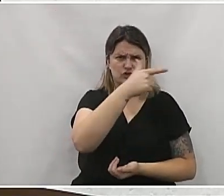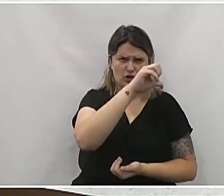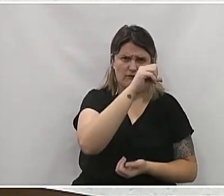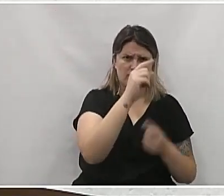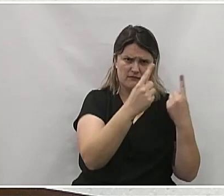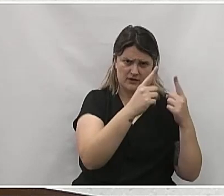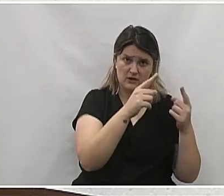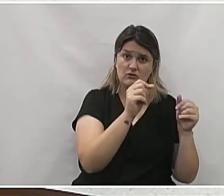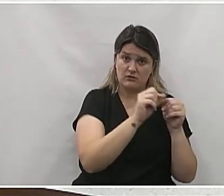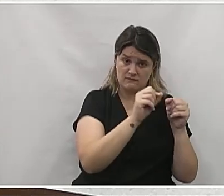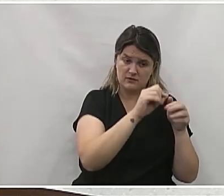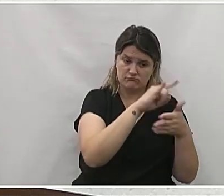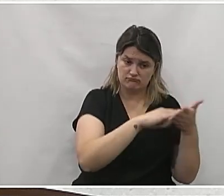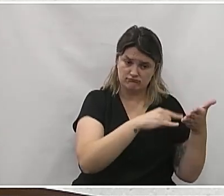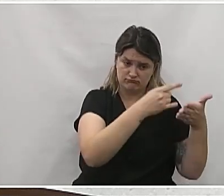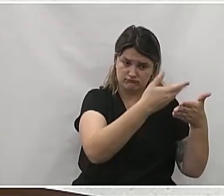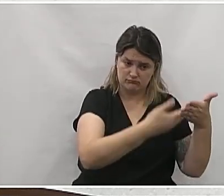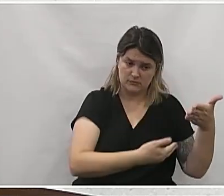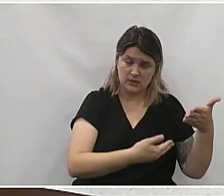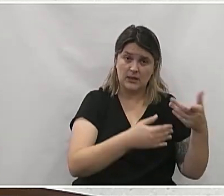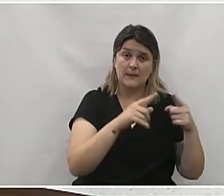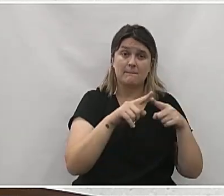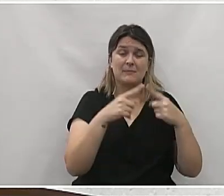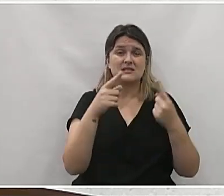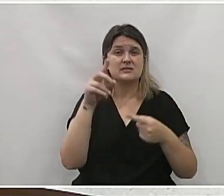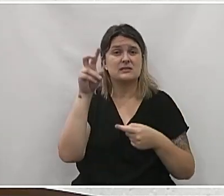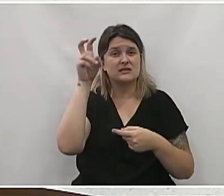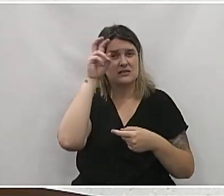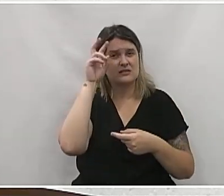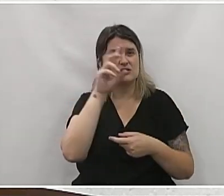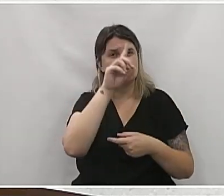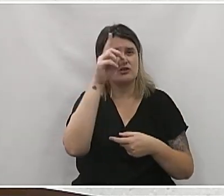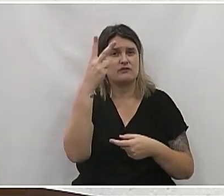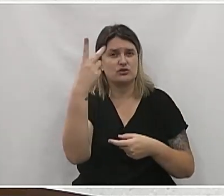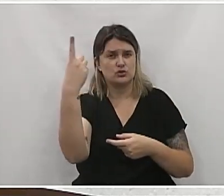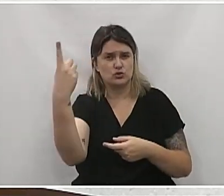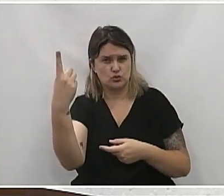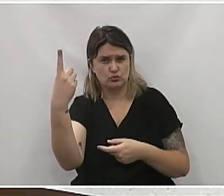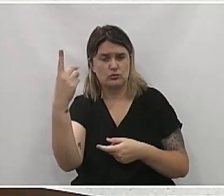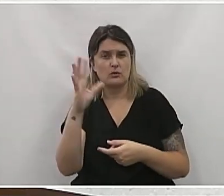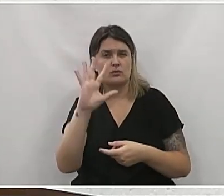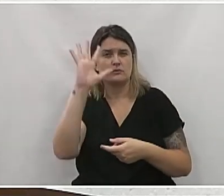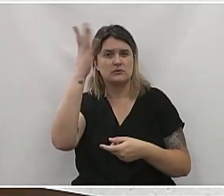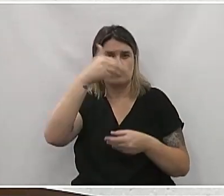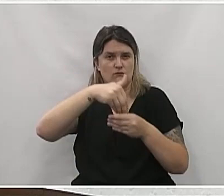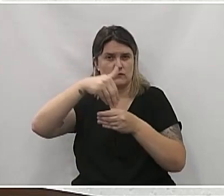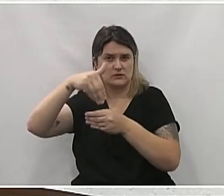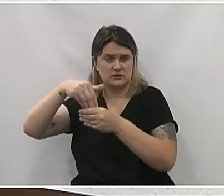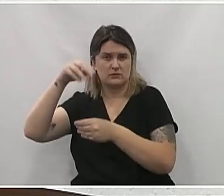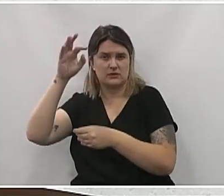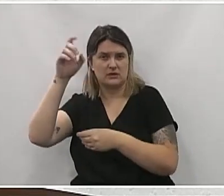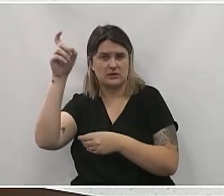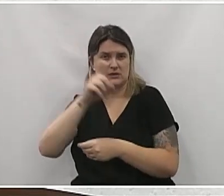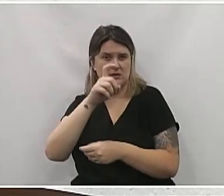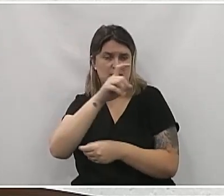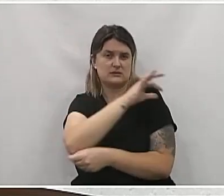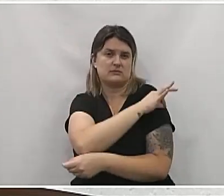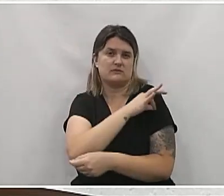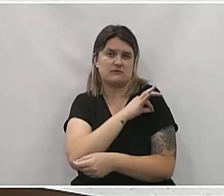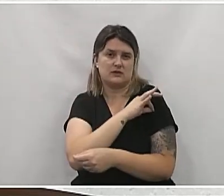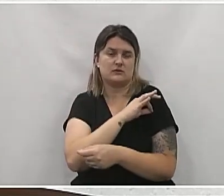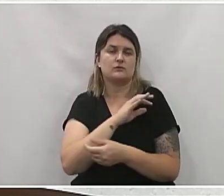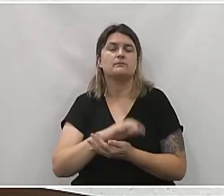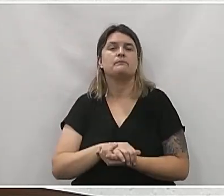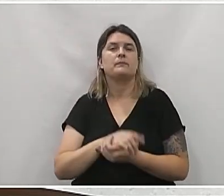falado na quinta-feira, dia 21, ao qual estava para ser votado as contas do ex-prefeito em sessão